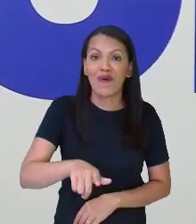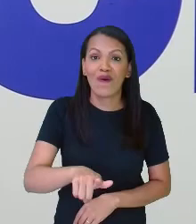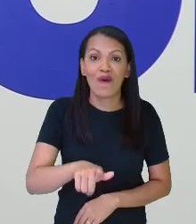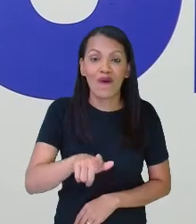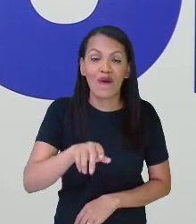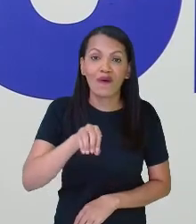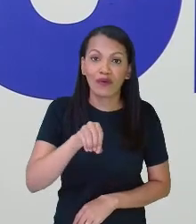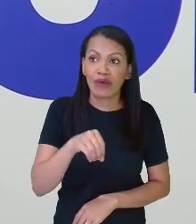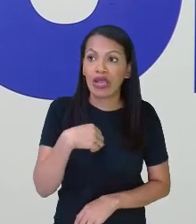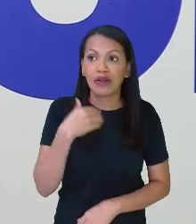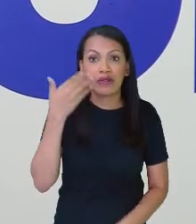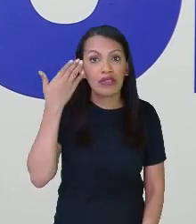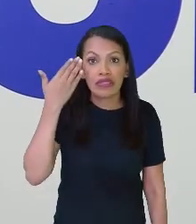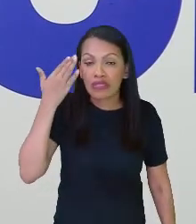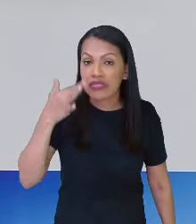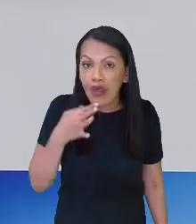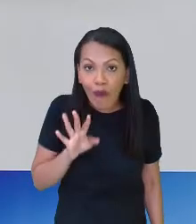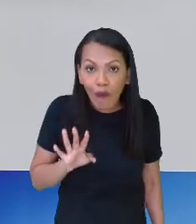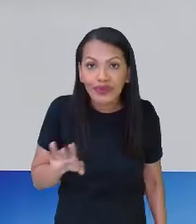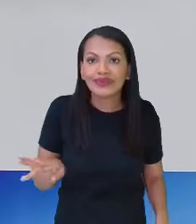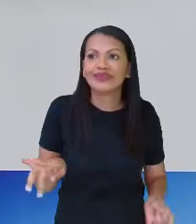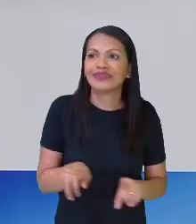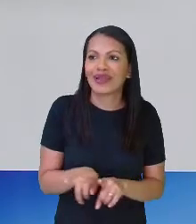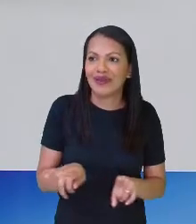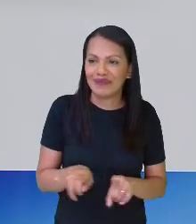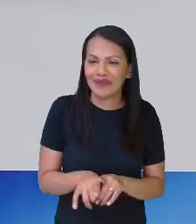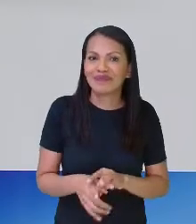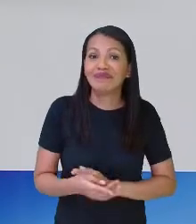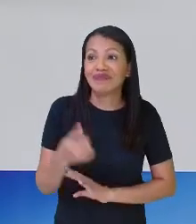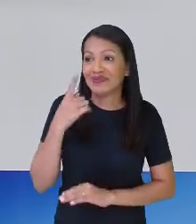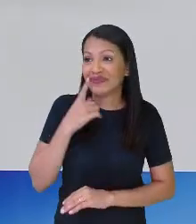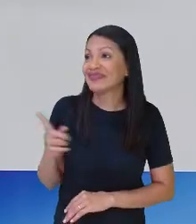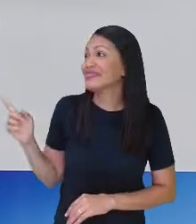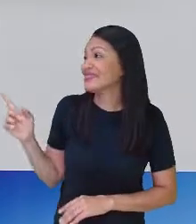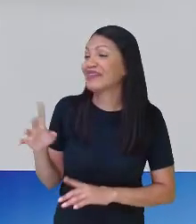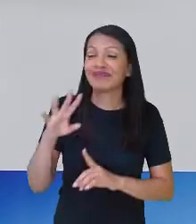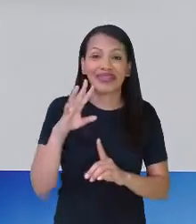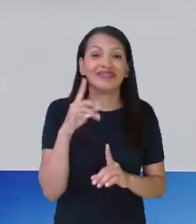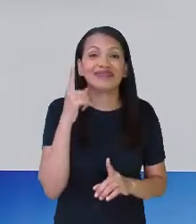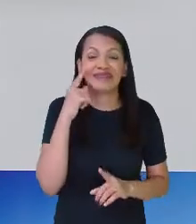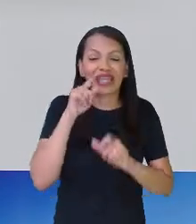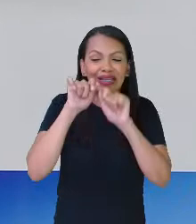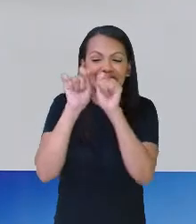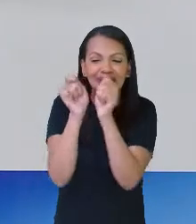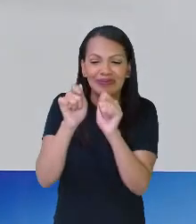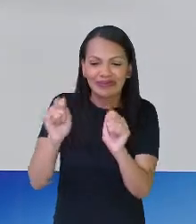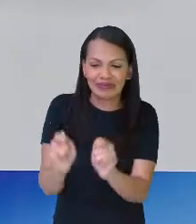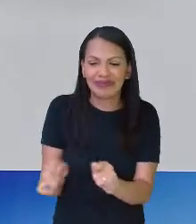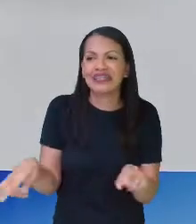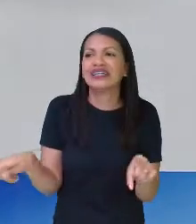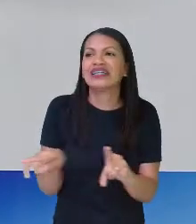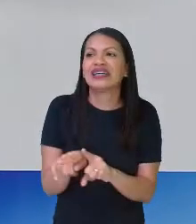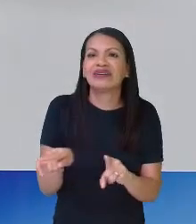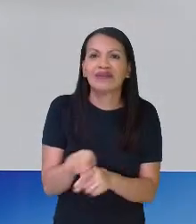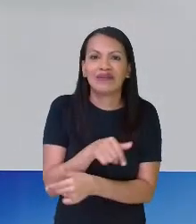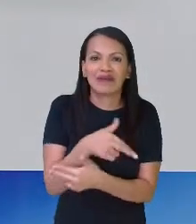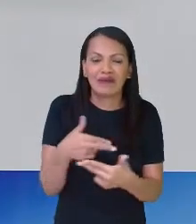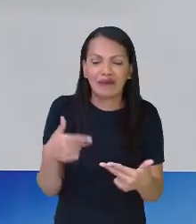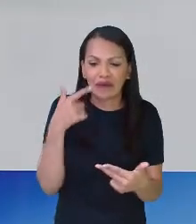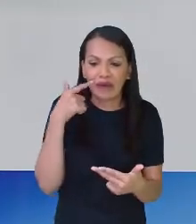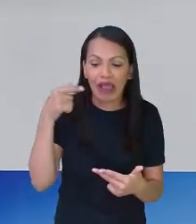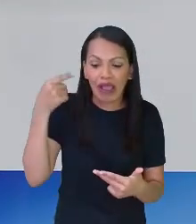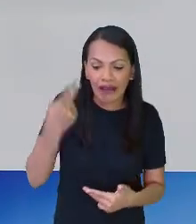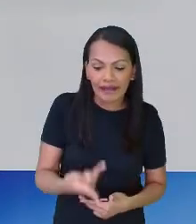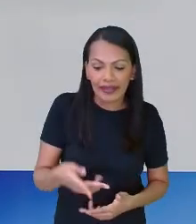aulas de manifestação cultural, eu trago mais um pouquinho para vocês. Eles trabalham com artesanato, com a coleta de material. E aqui